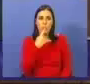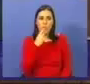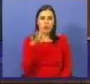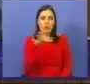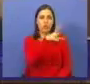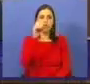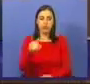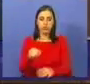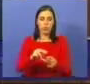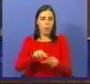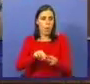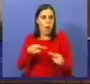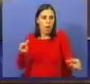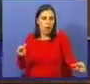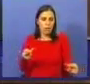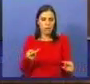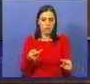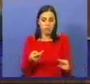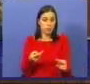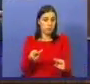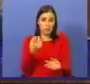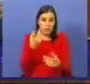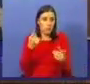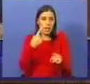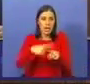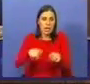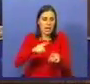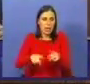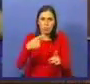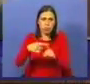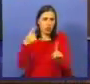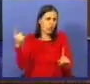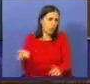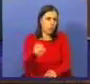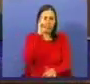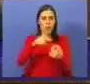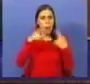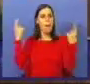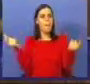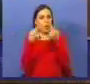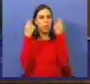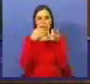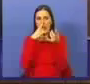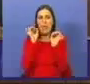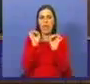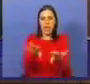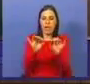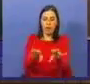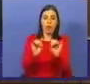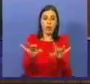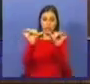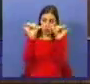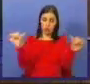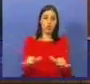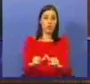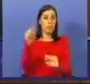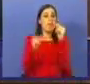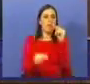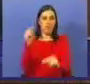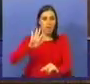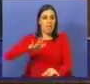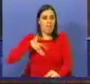juros extorsionários e de crédito impositivo e de publicidade enganosa em que o sistema financeiro